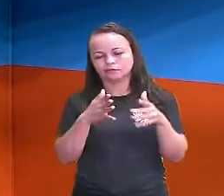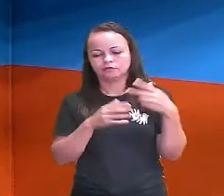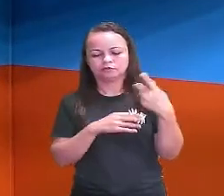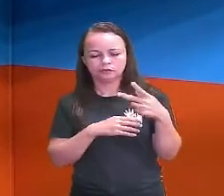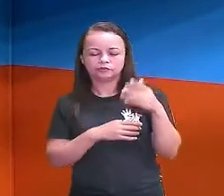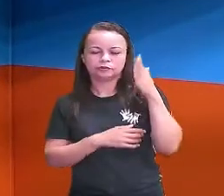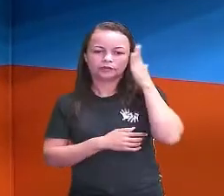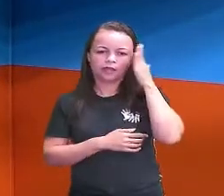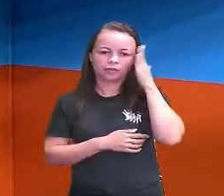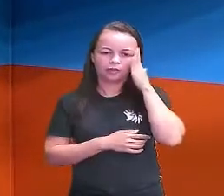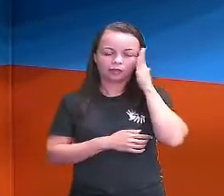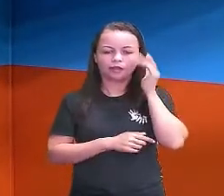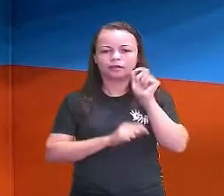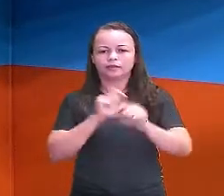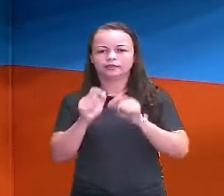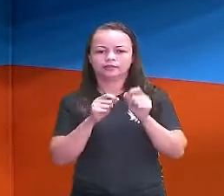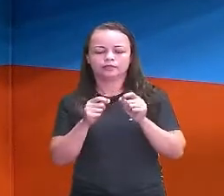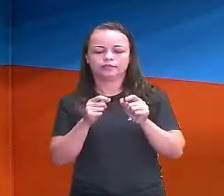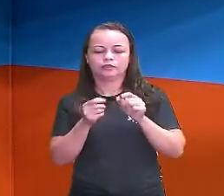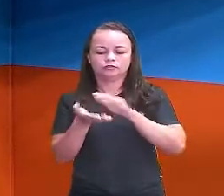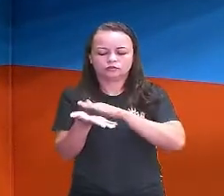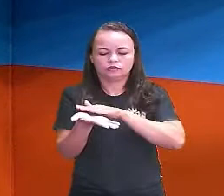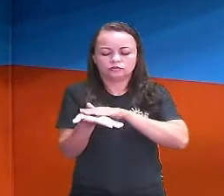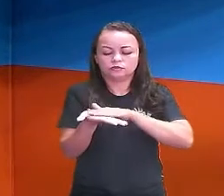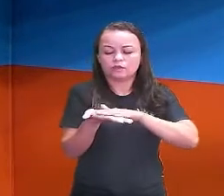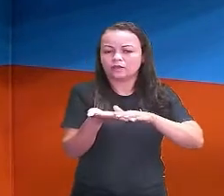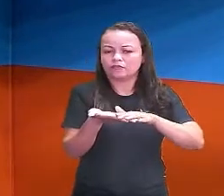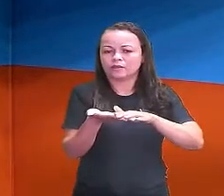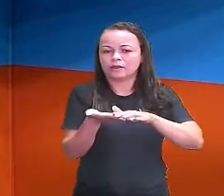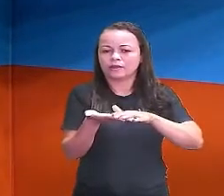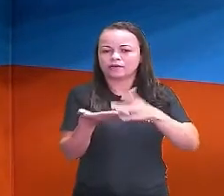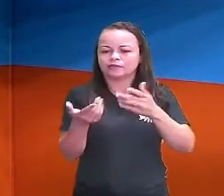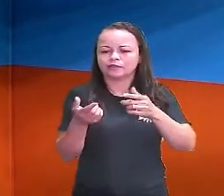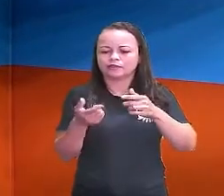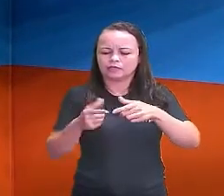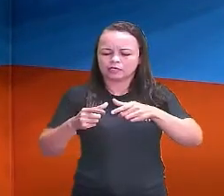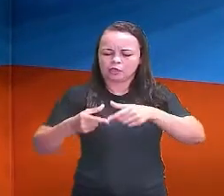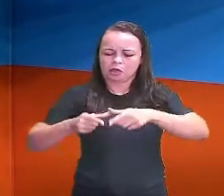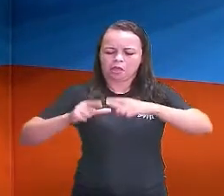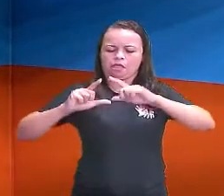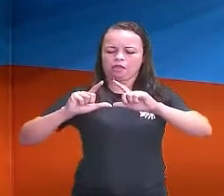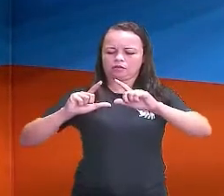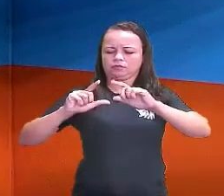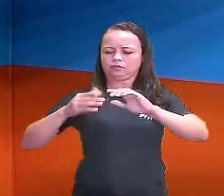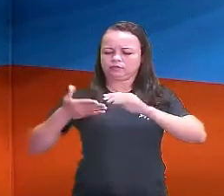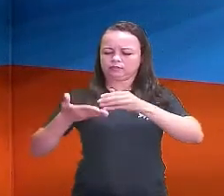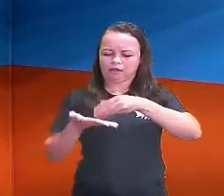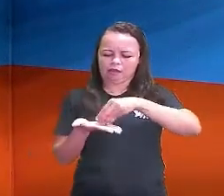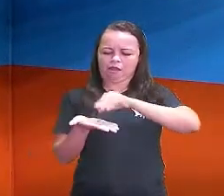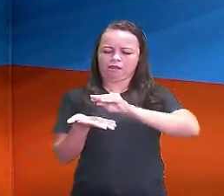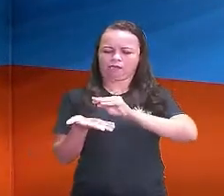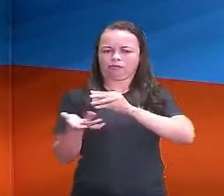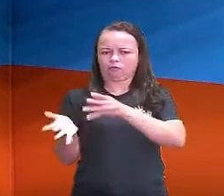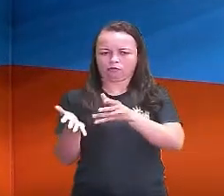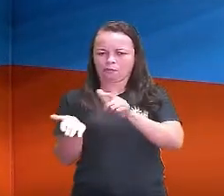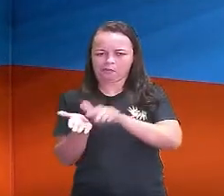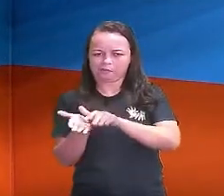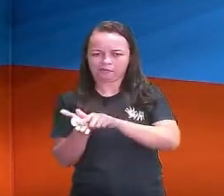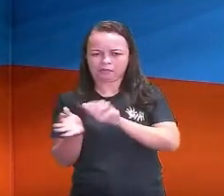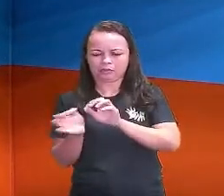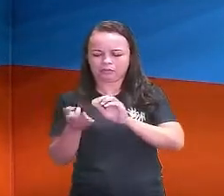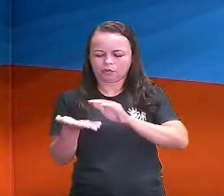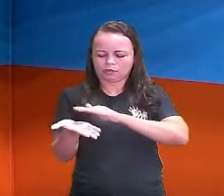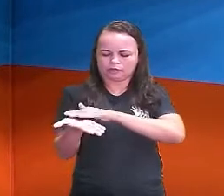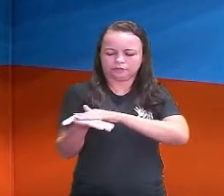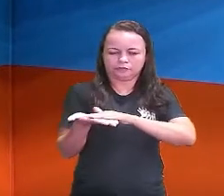duas dimensões, é que você vê ela retinha no papel. Você não tem aquela impressão de que ela está saindo do papel, como se ela fosse